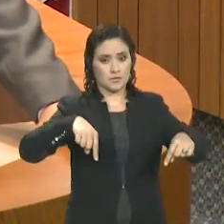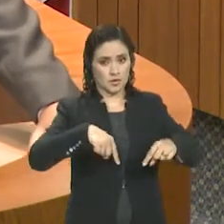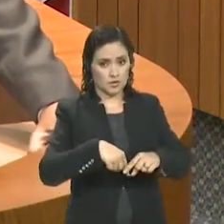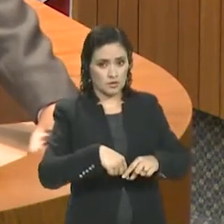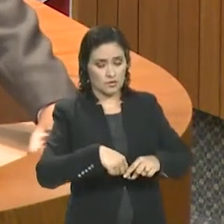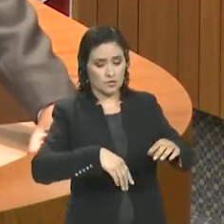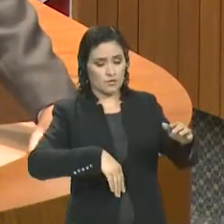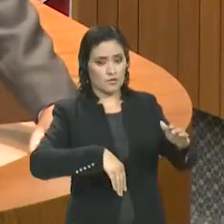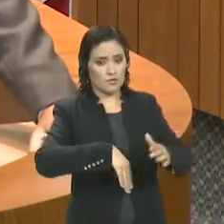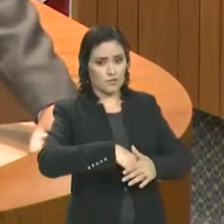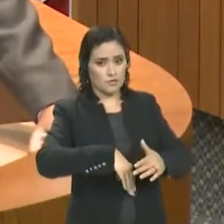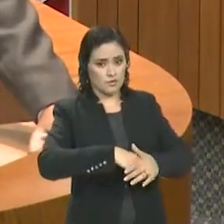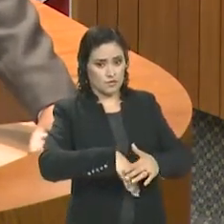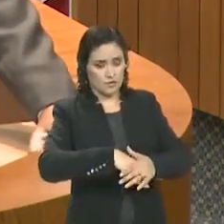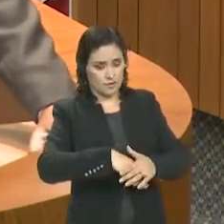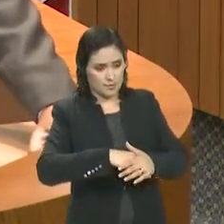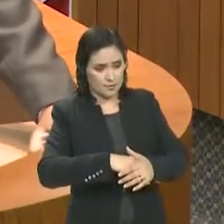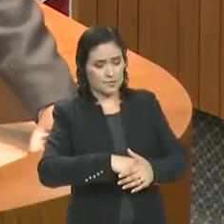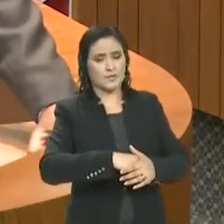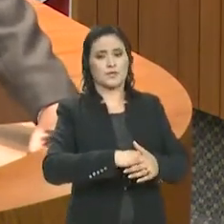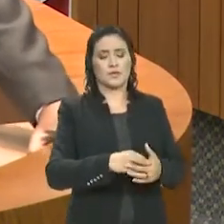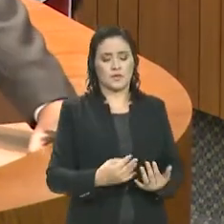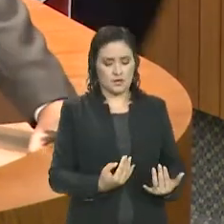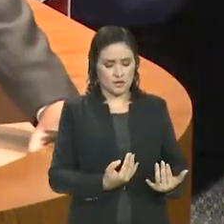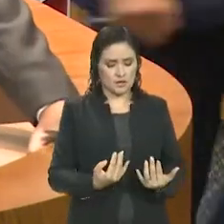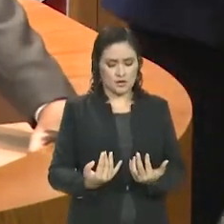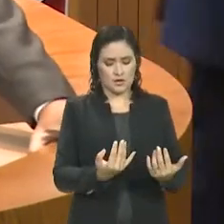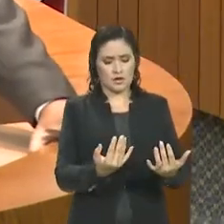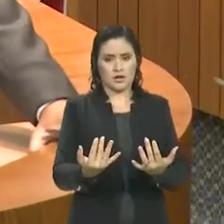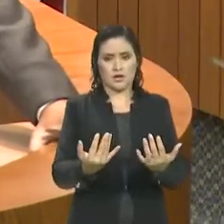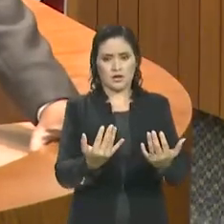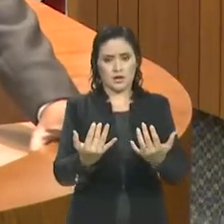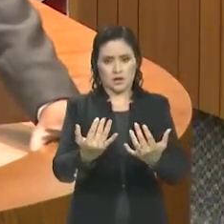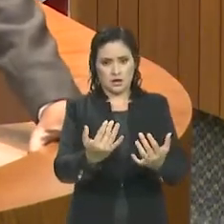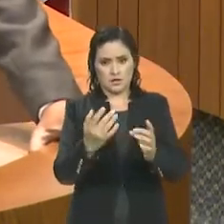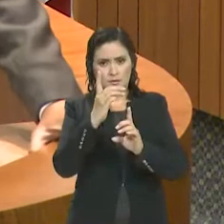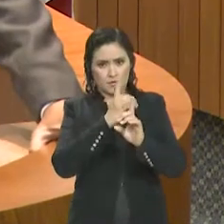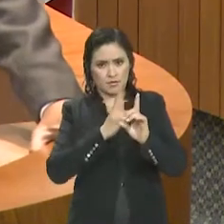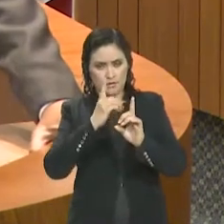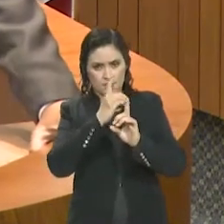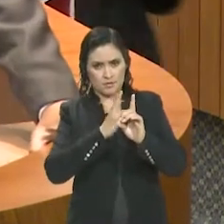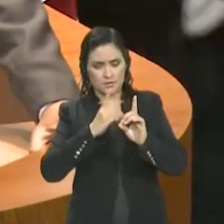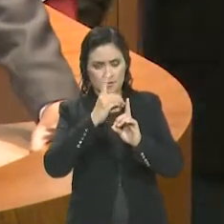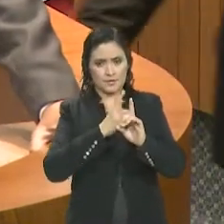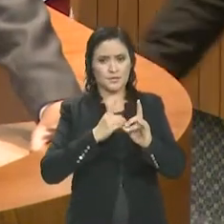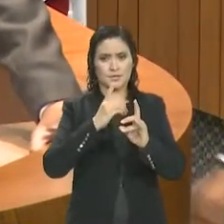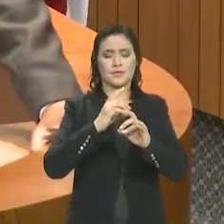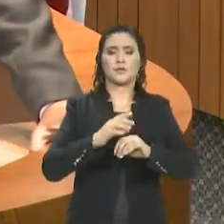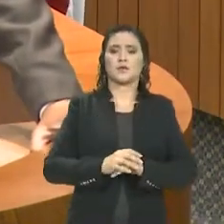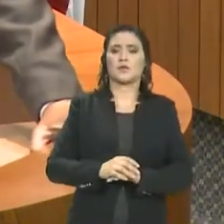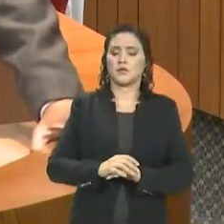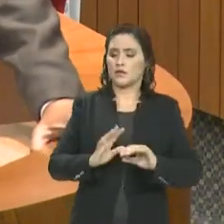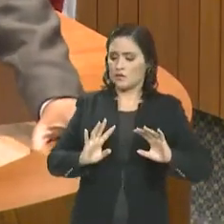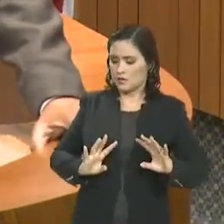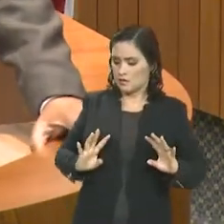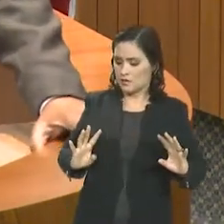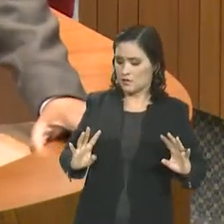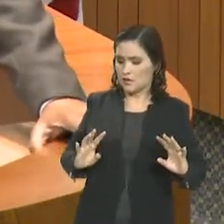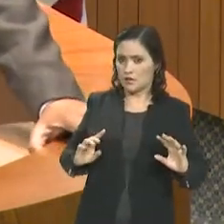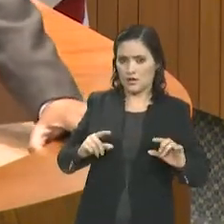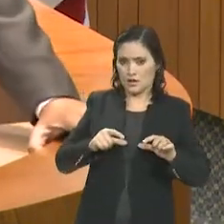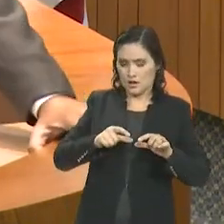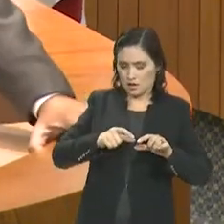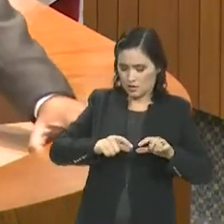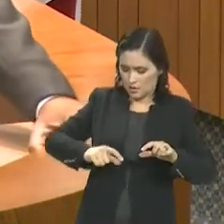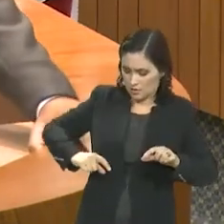sintética, iluminada, ao redor a pista de caminhada, equipamentos de ginástica. Isso tudo traz